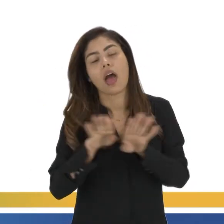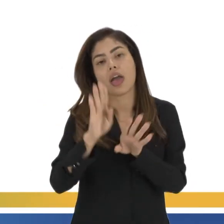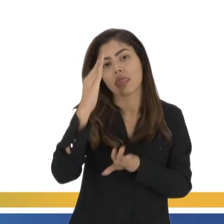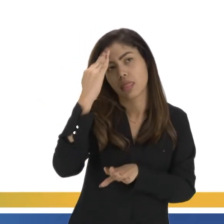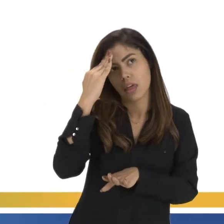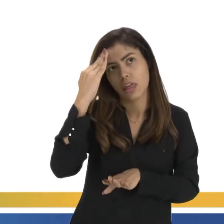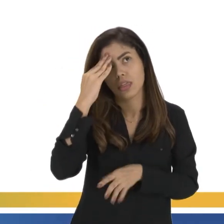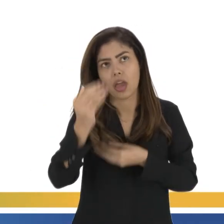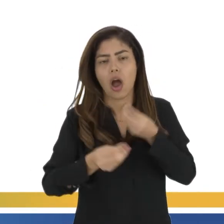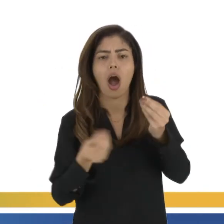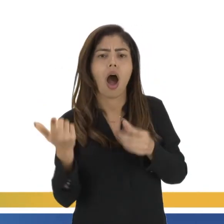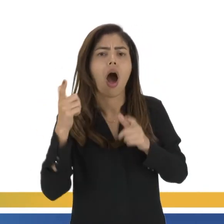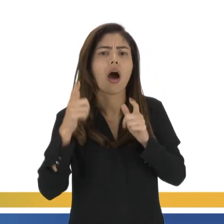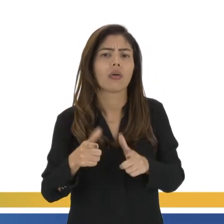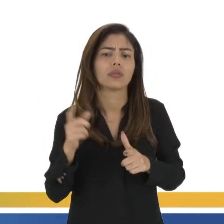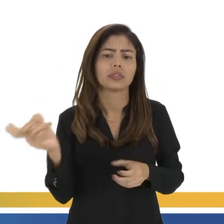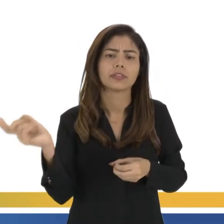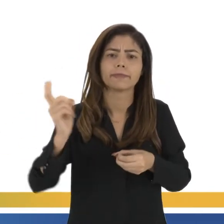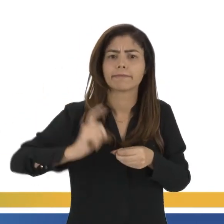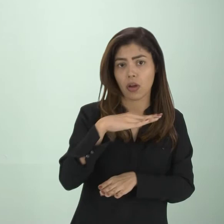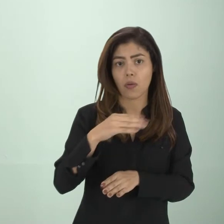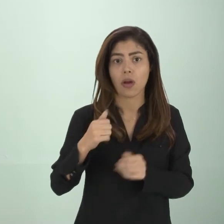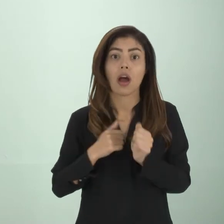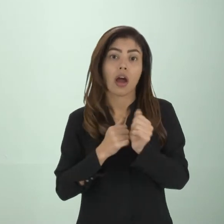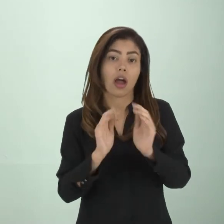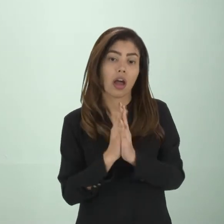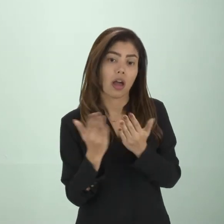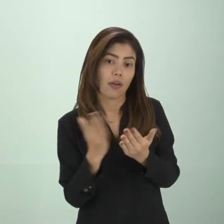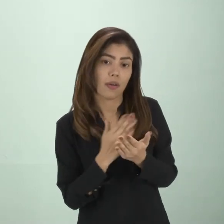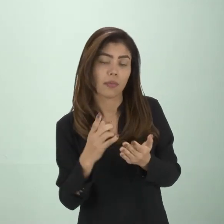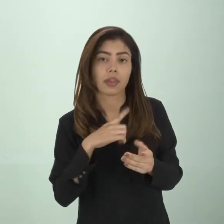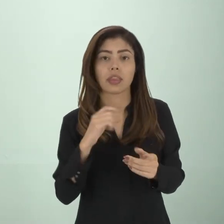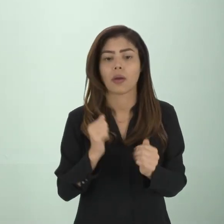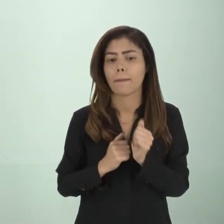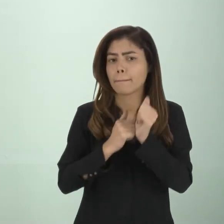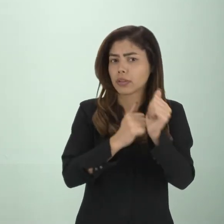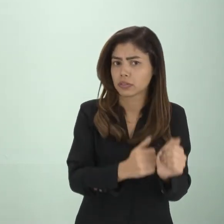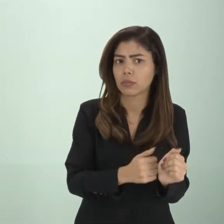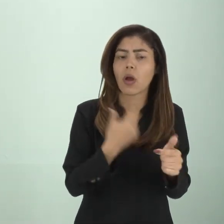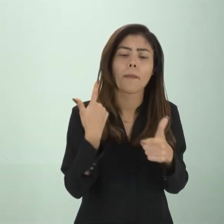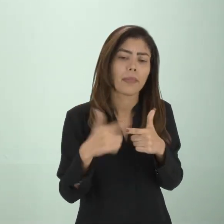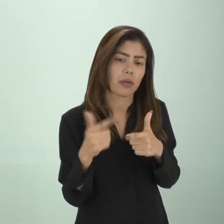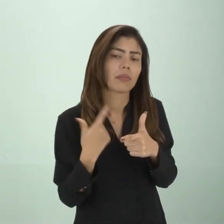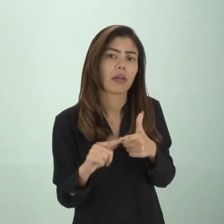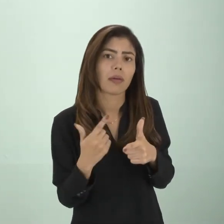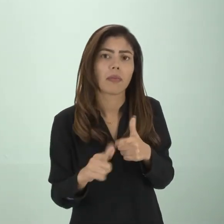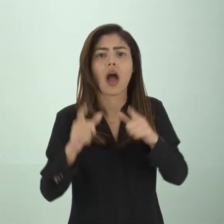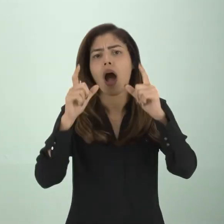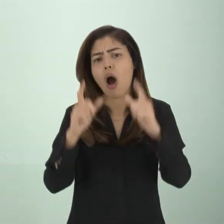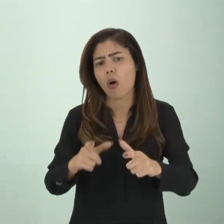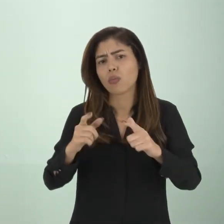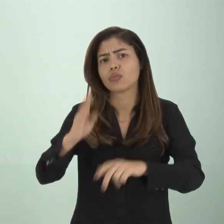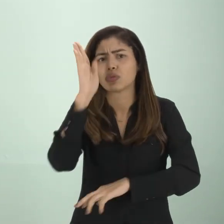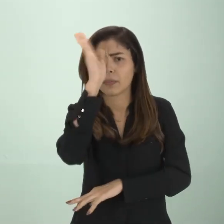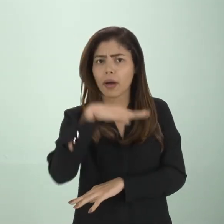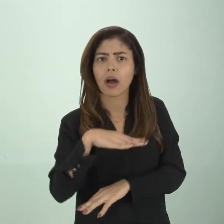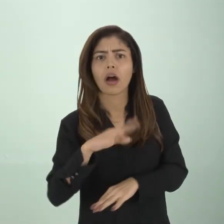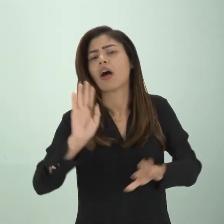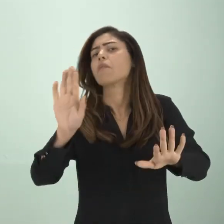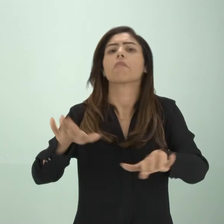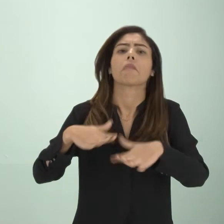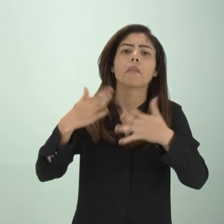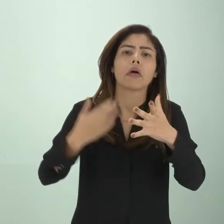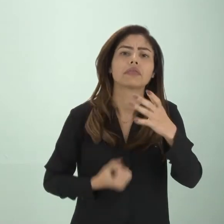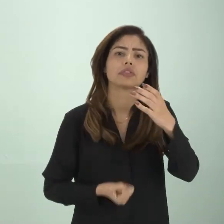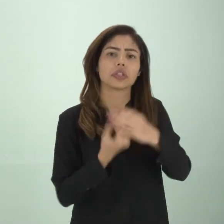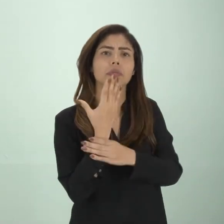de onde vem o mal. Haja visto que, ora, se Deus é bom, por que Deus criaria o